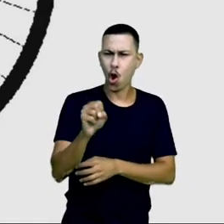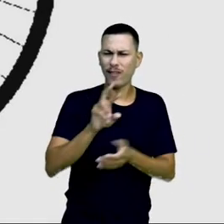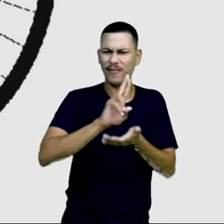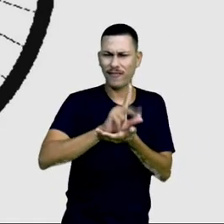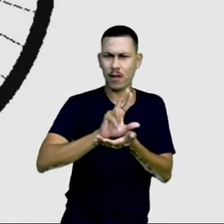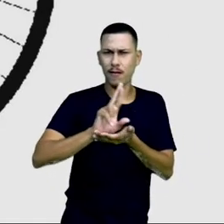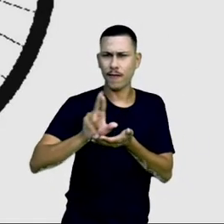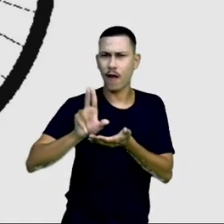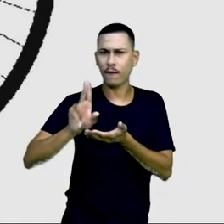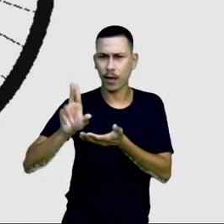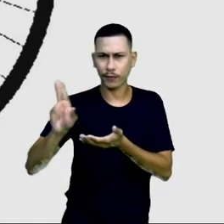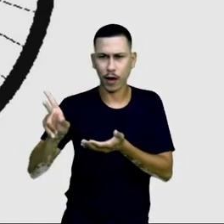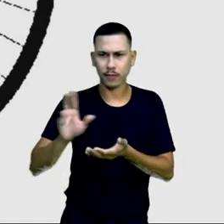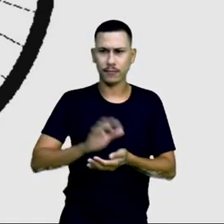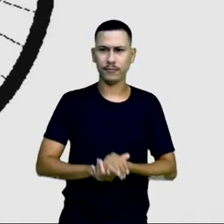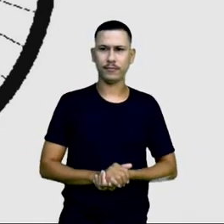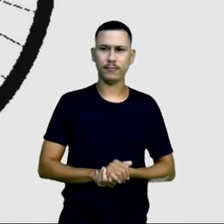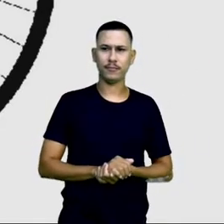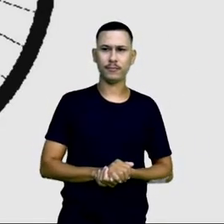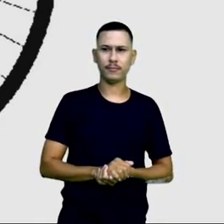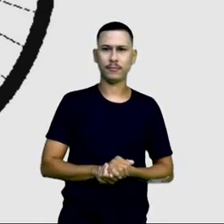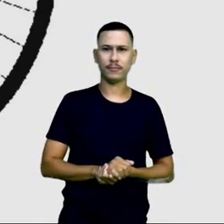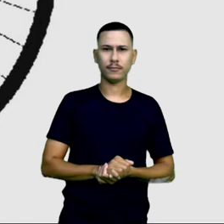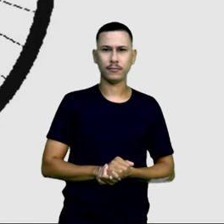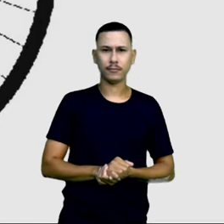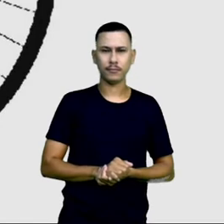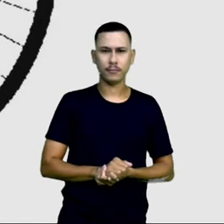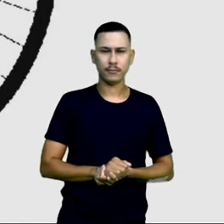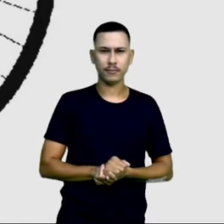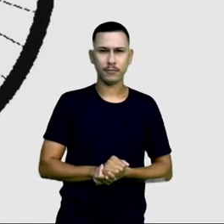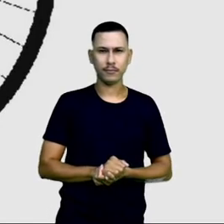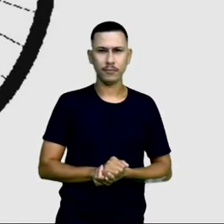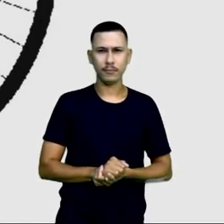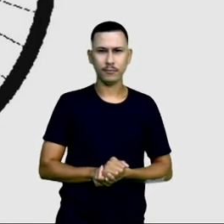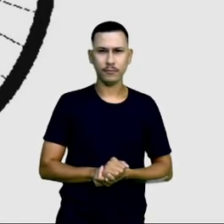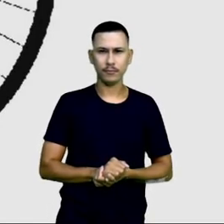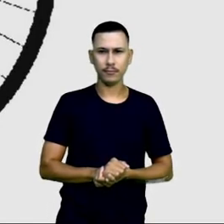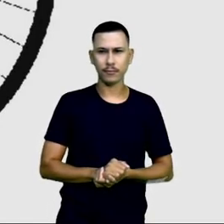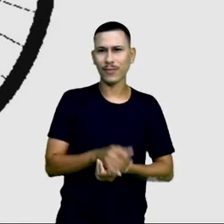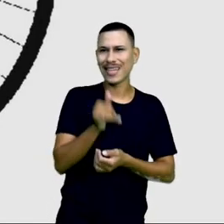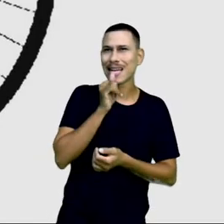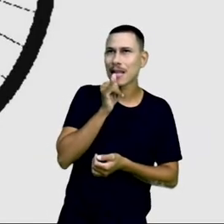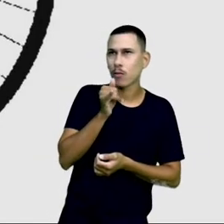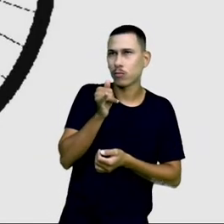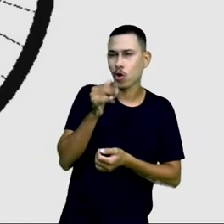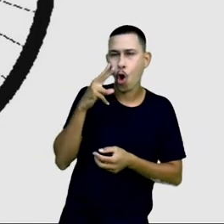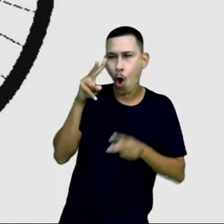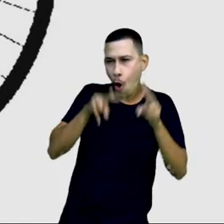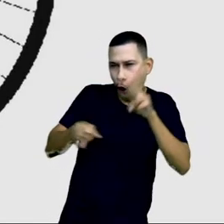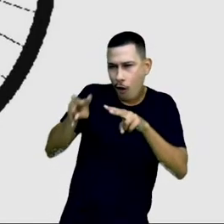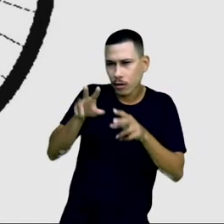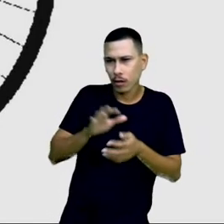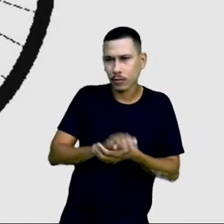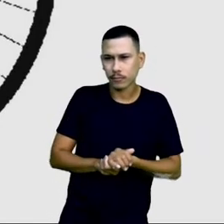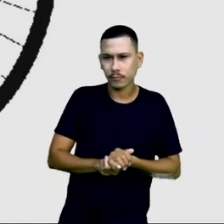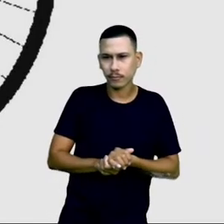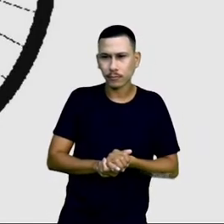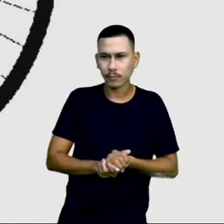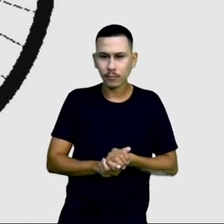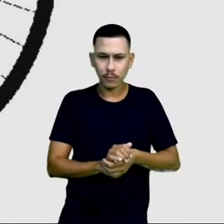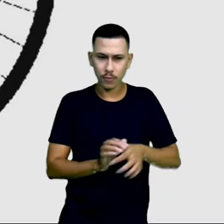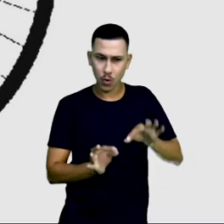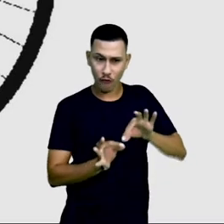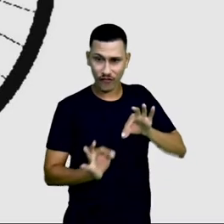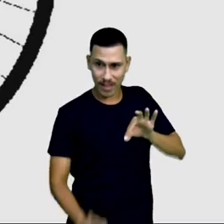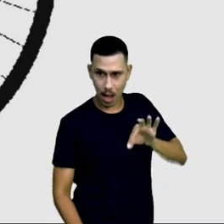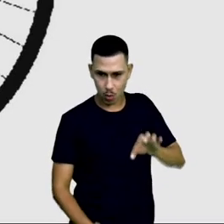desses ferrinhos, eles perpassam de um cantinho, por exemplo, né? A gente pega essa... Deixa eu ver aqui. A gente pega